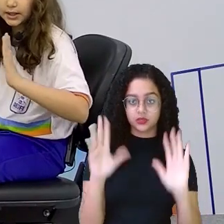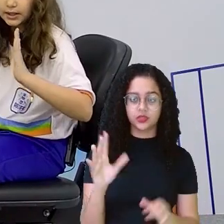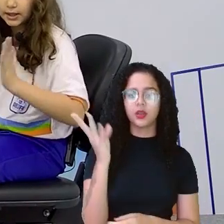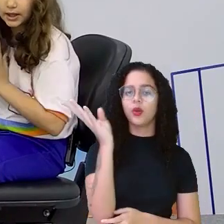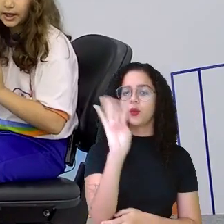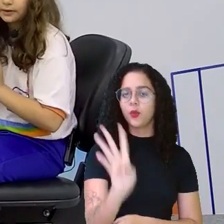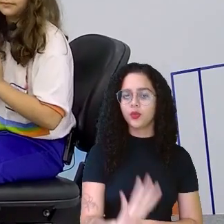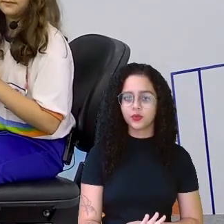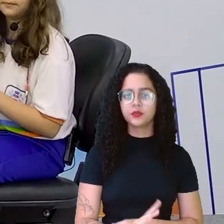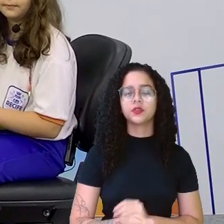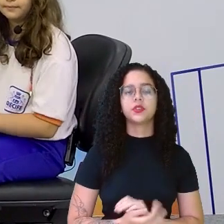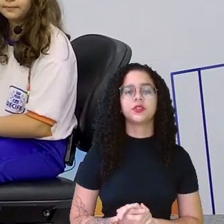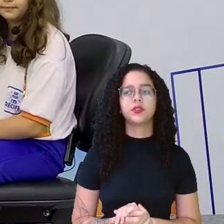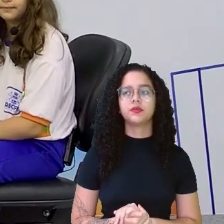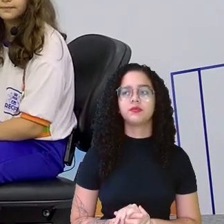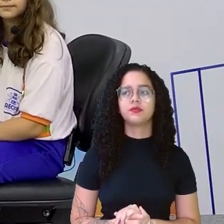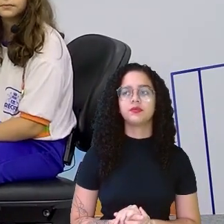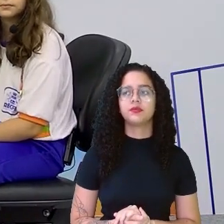Curupira!